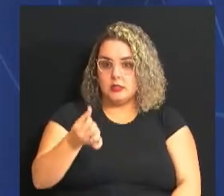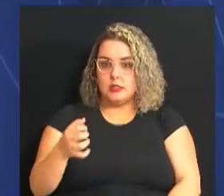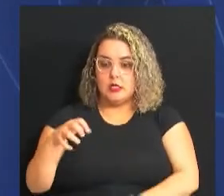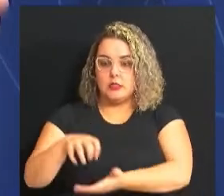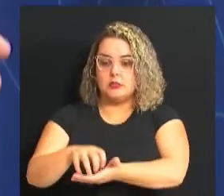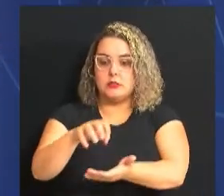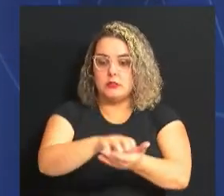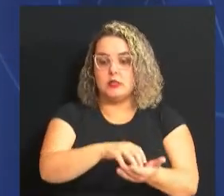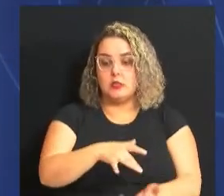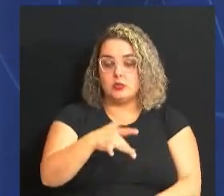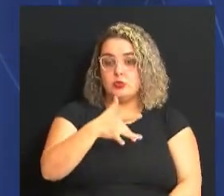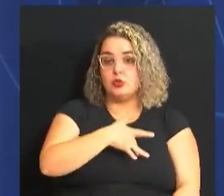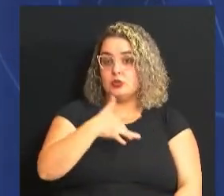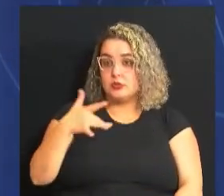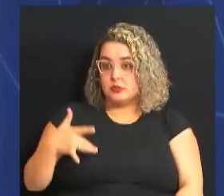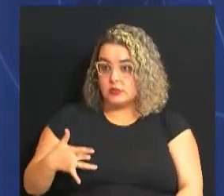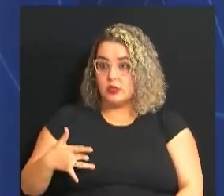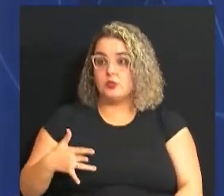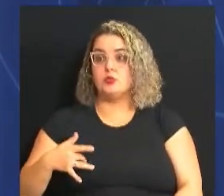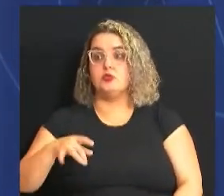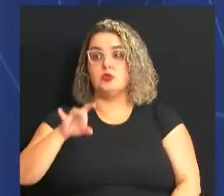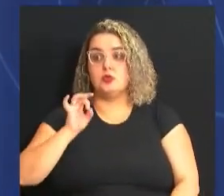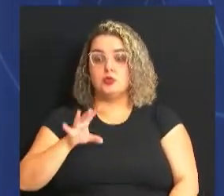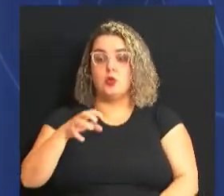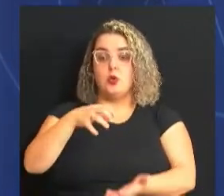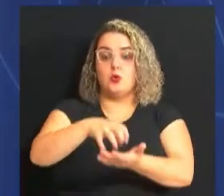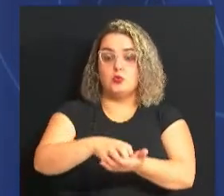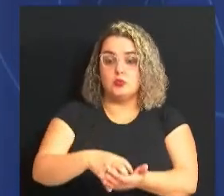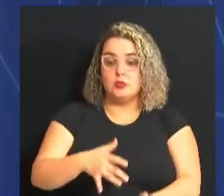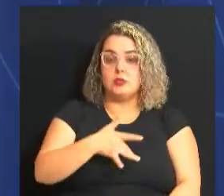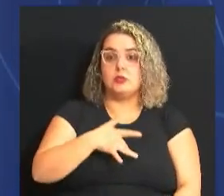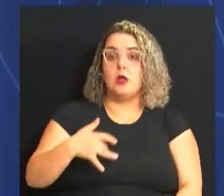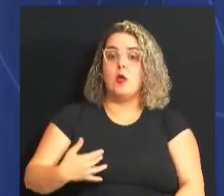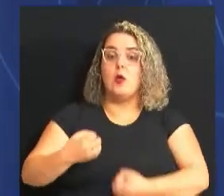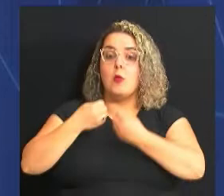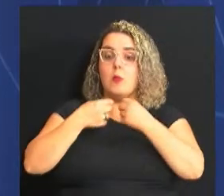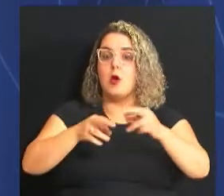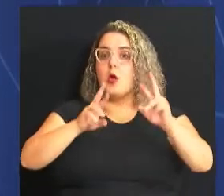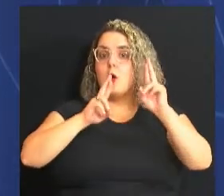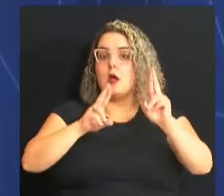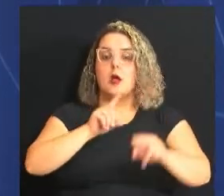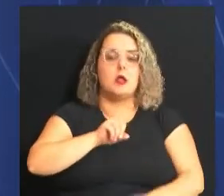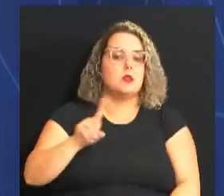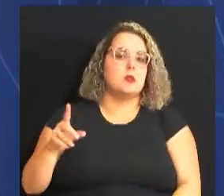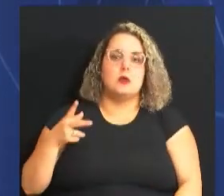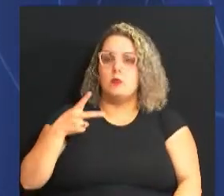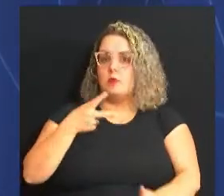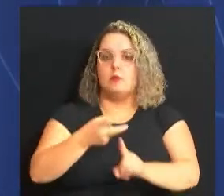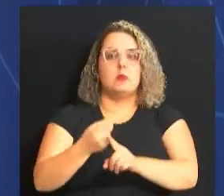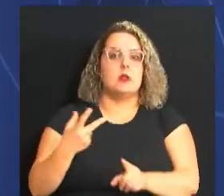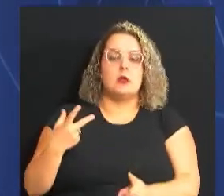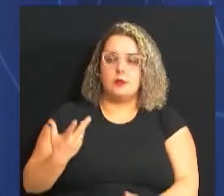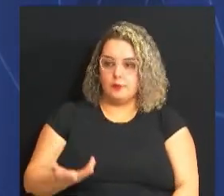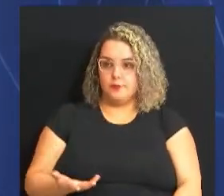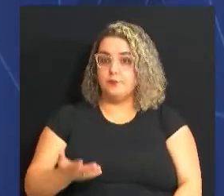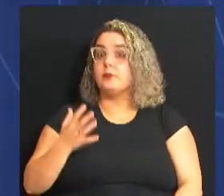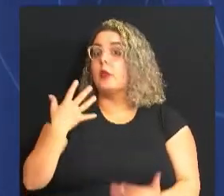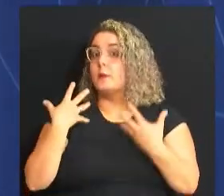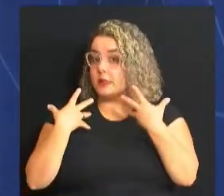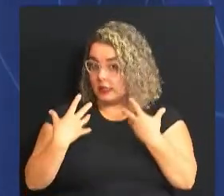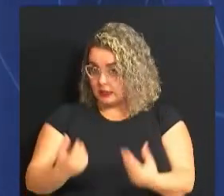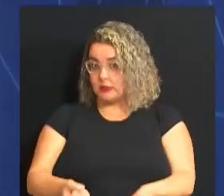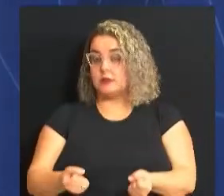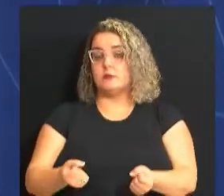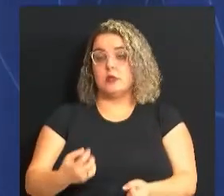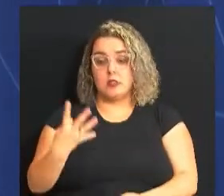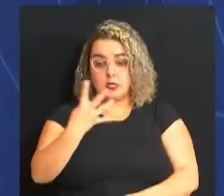de saúde. Apenas o Centro de Saúde Boa Esperança não aplica a dose. Para você receber, então, esta